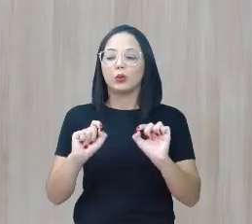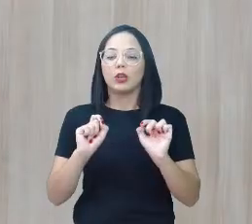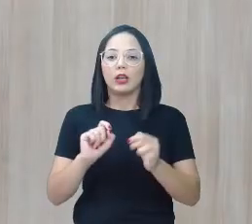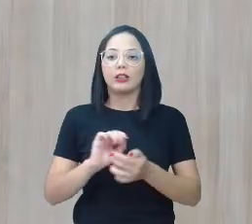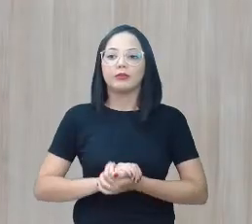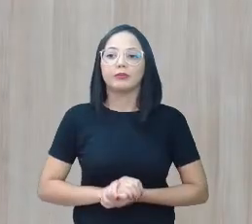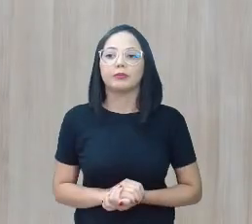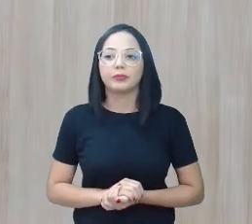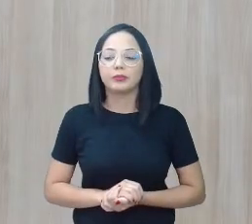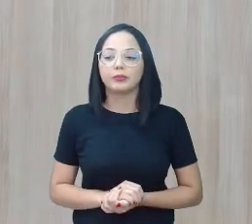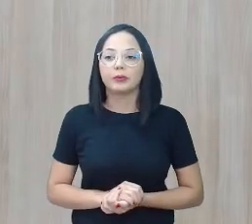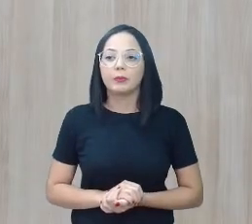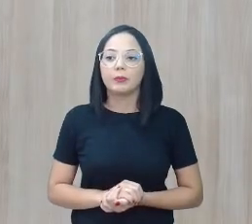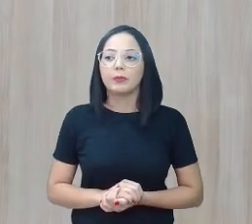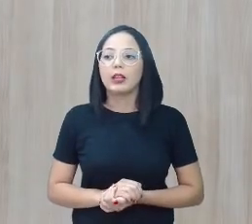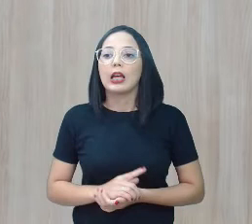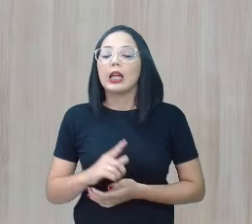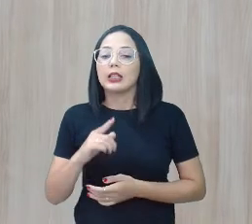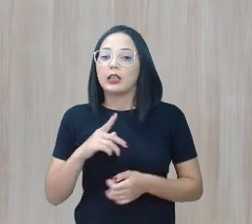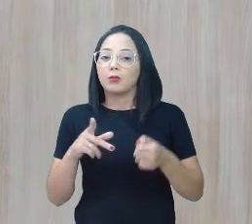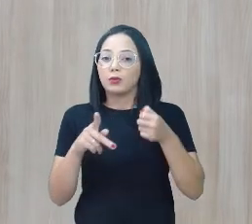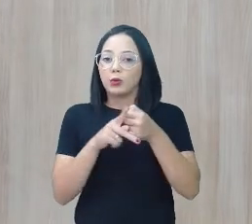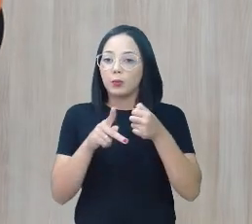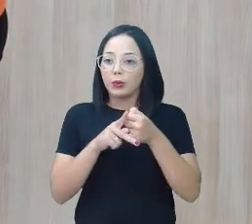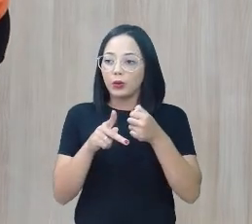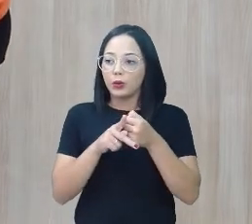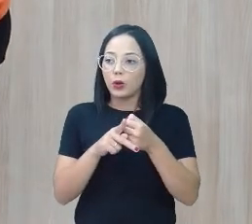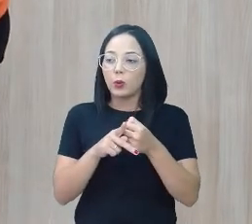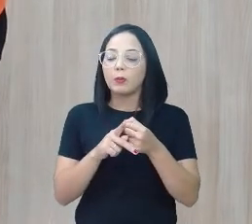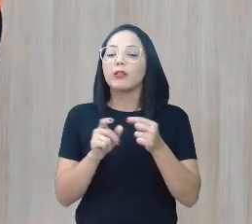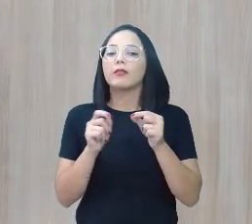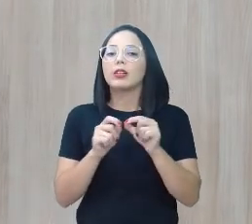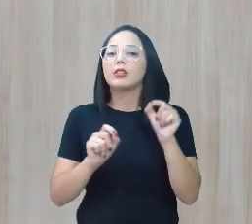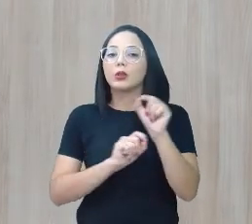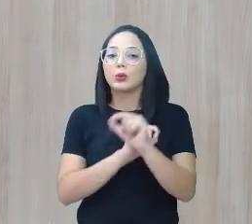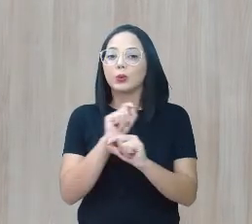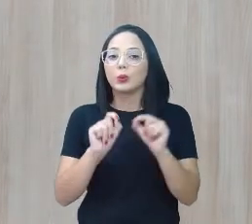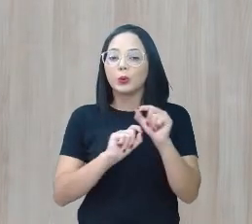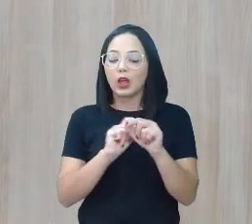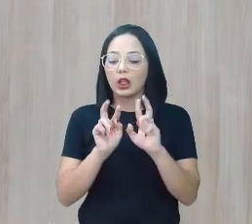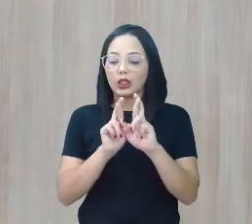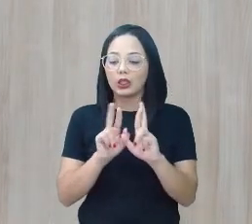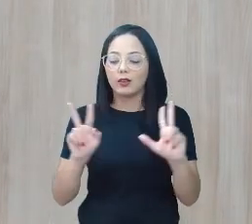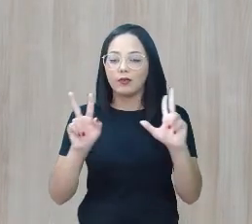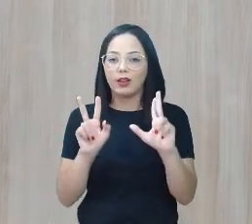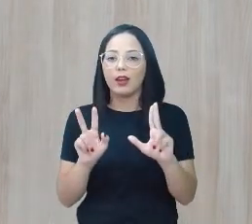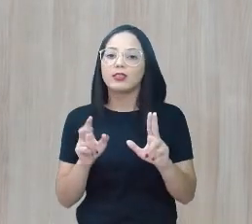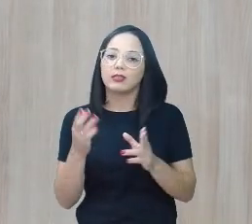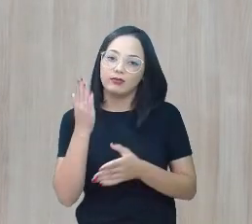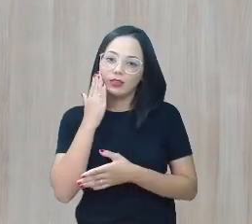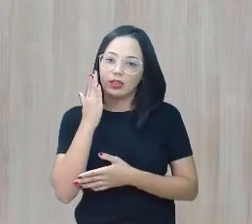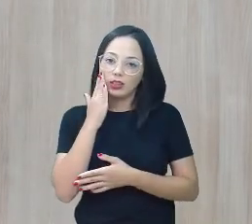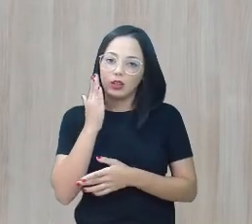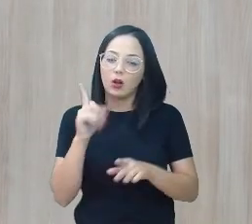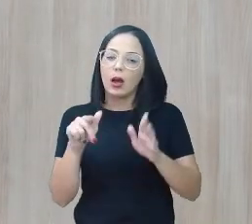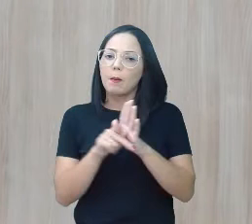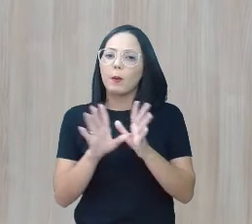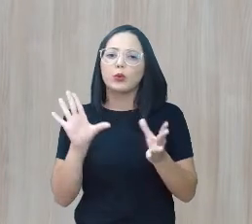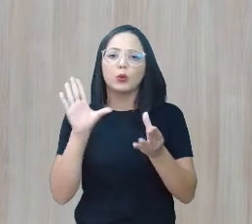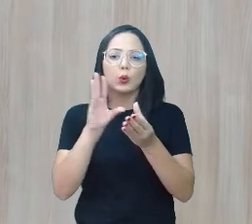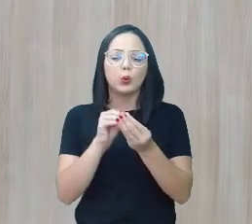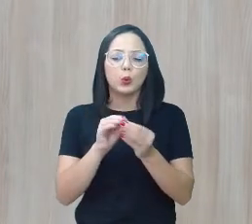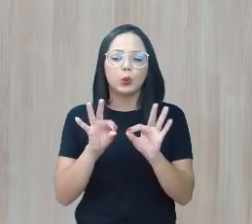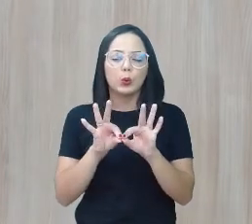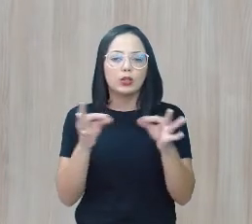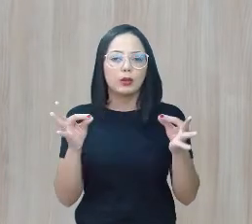aí, não é, um pronome fazendo essa diferença, não é? Até simplificou,